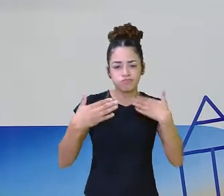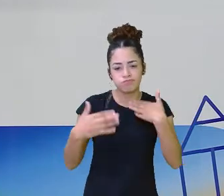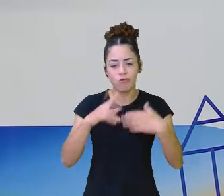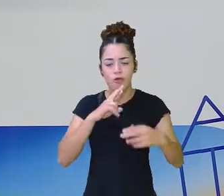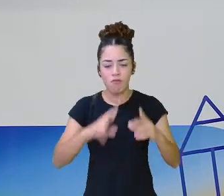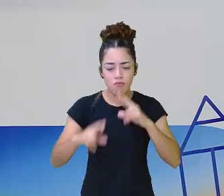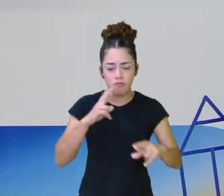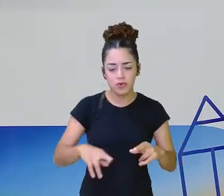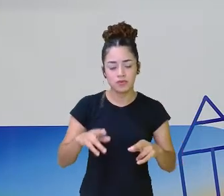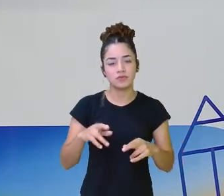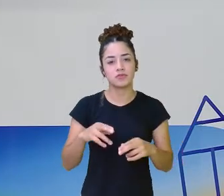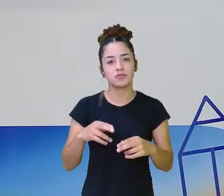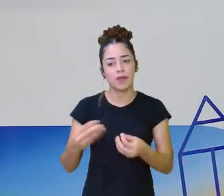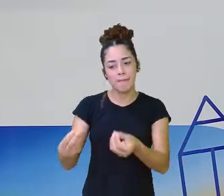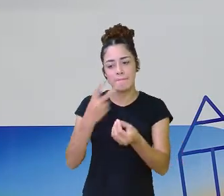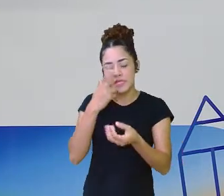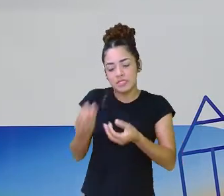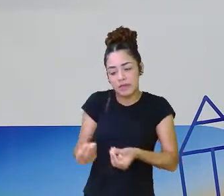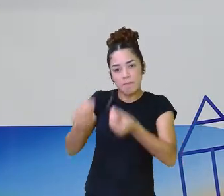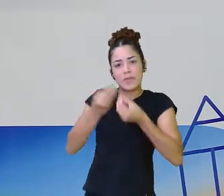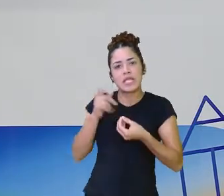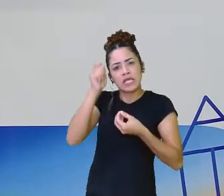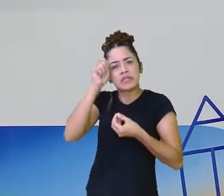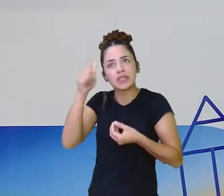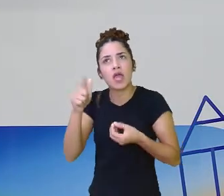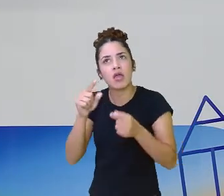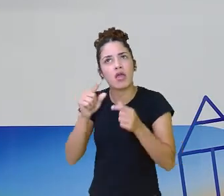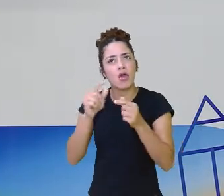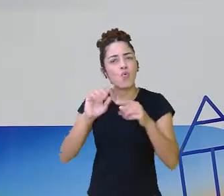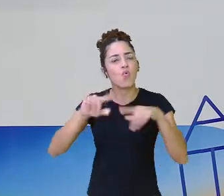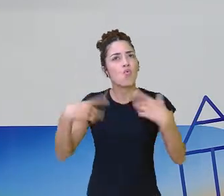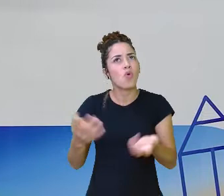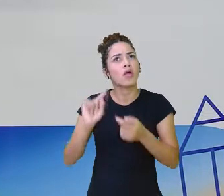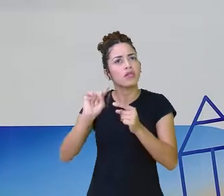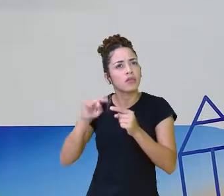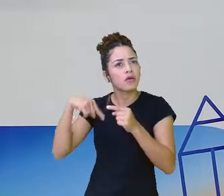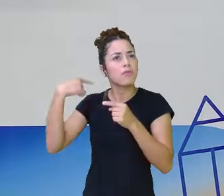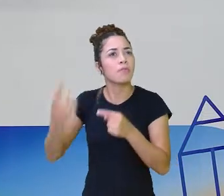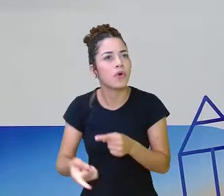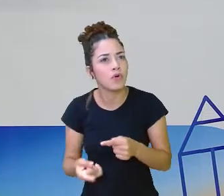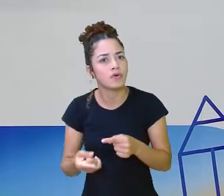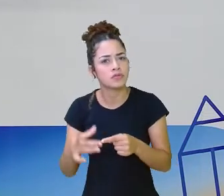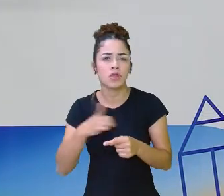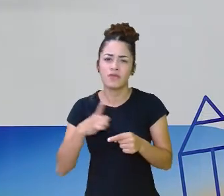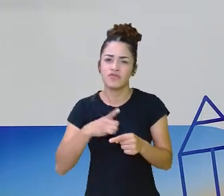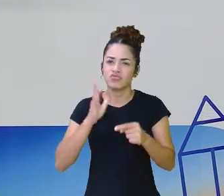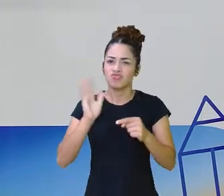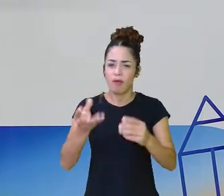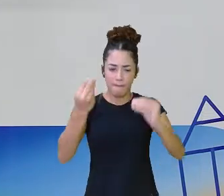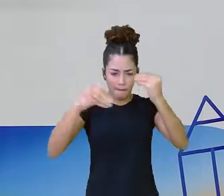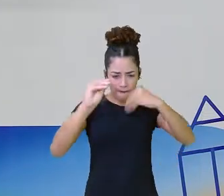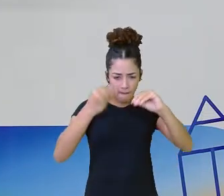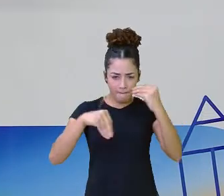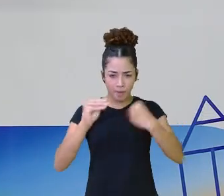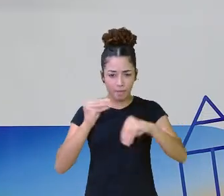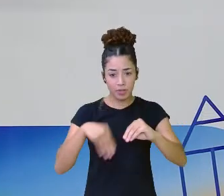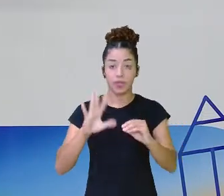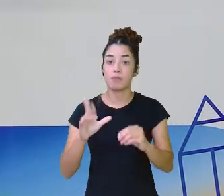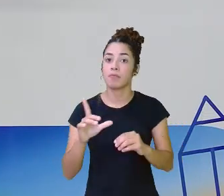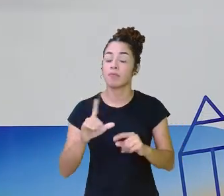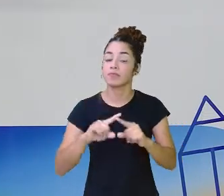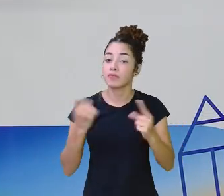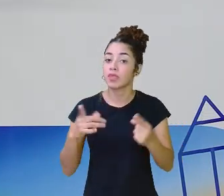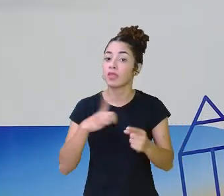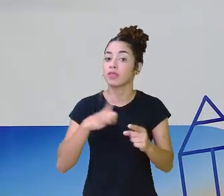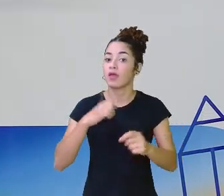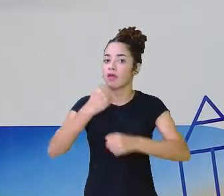ideias, você sabe, dos próximos animais. Porque eu já tenho animal preenchido até setembro, mas a gente tem o ano todinho aí para fazer